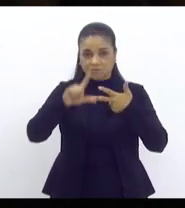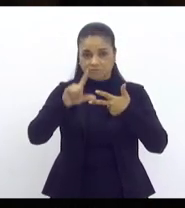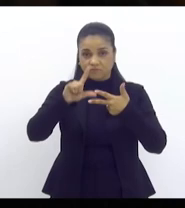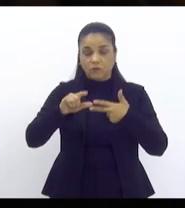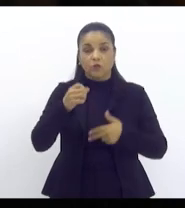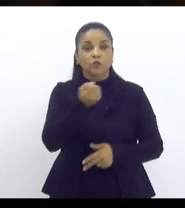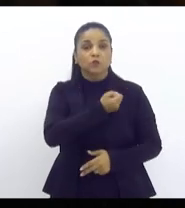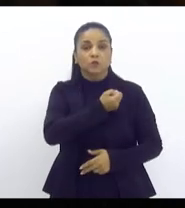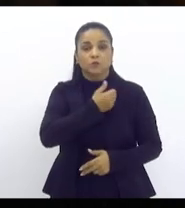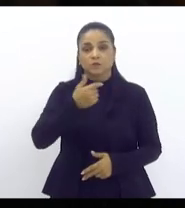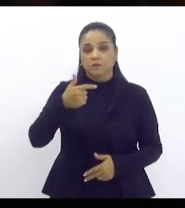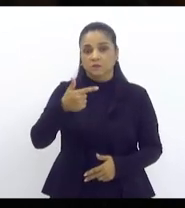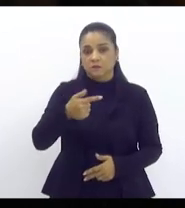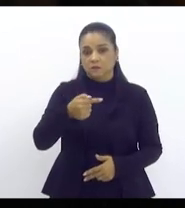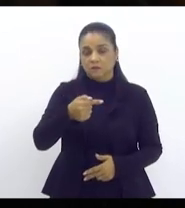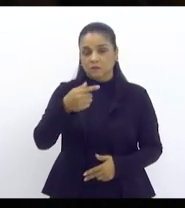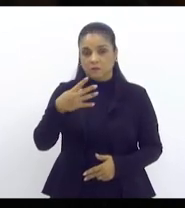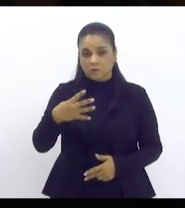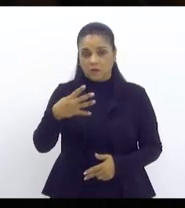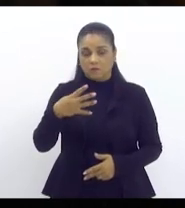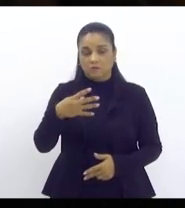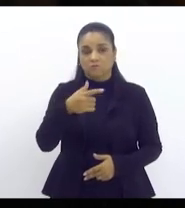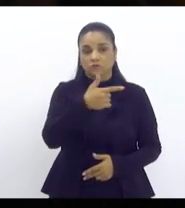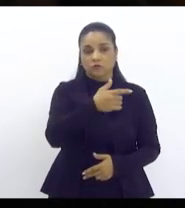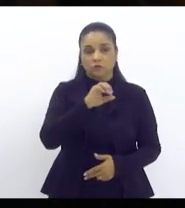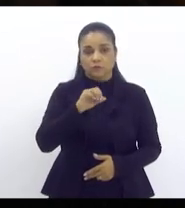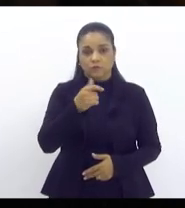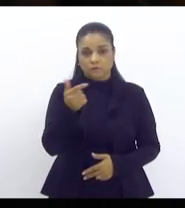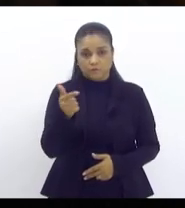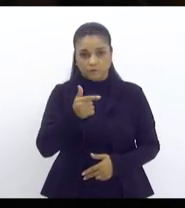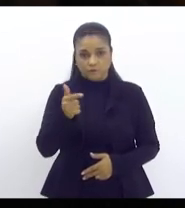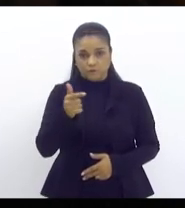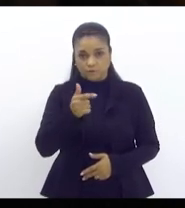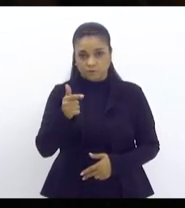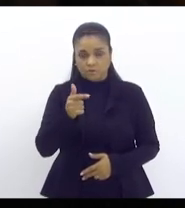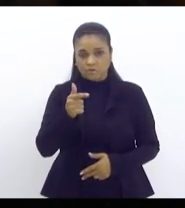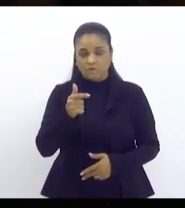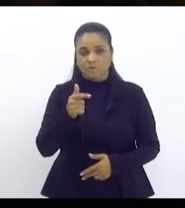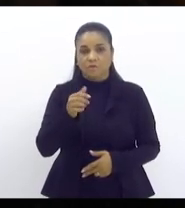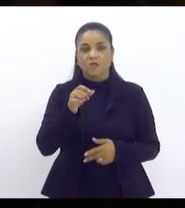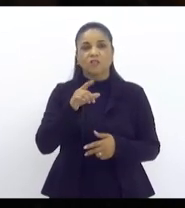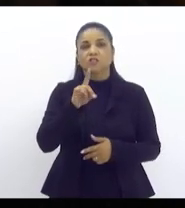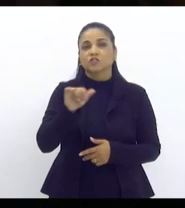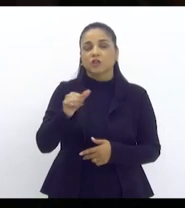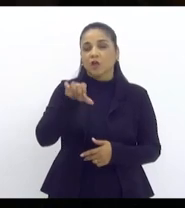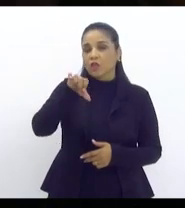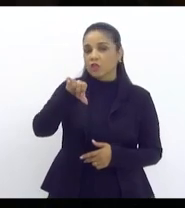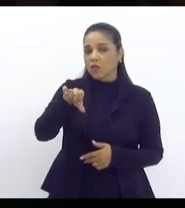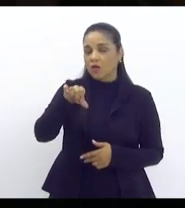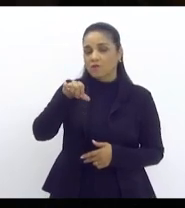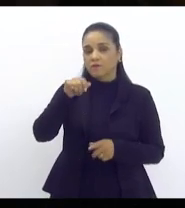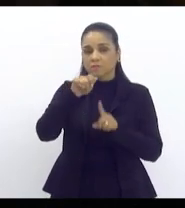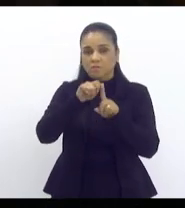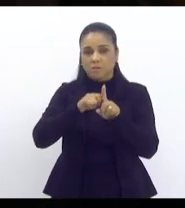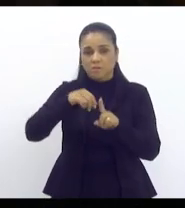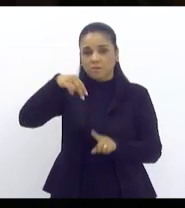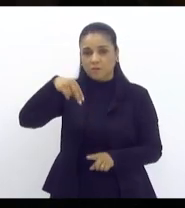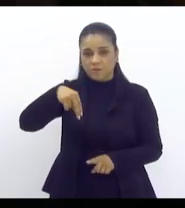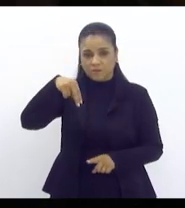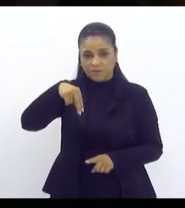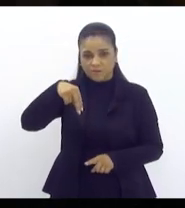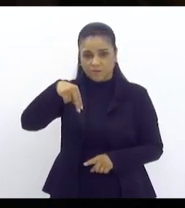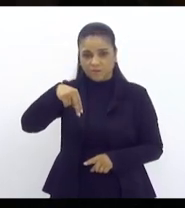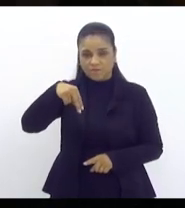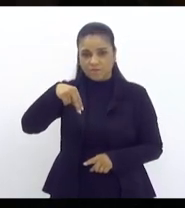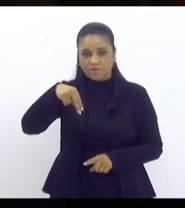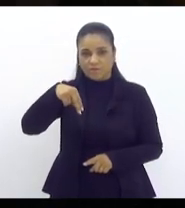74 de 2022, exatamente no dia 9 de novembro,